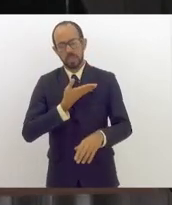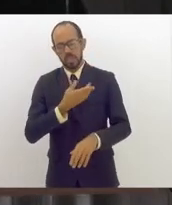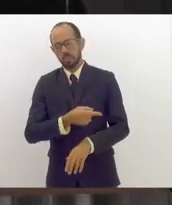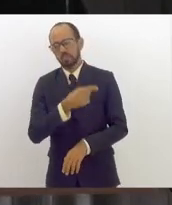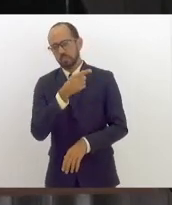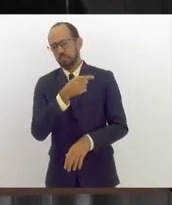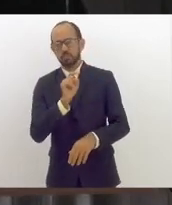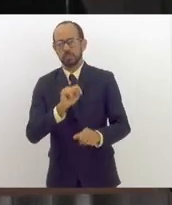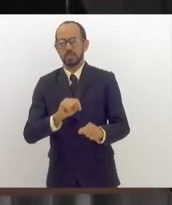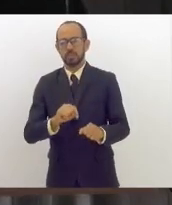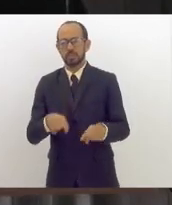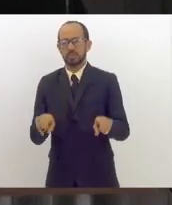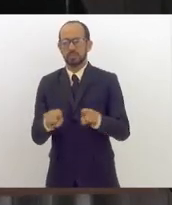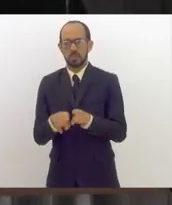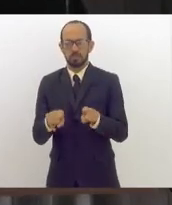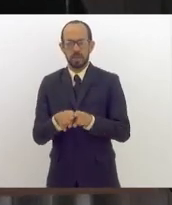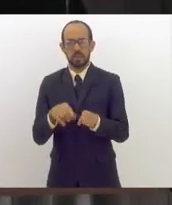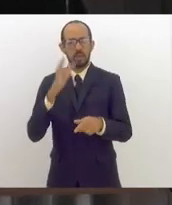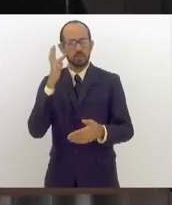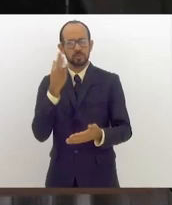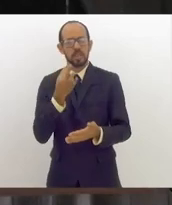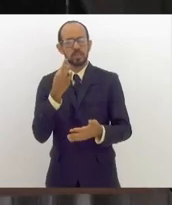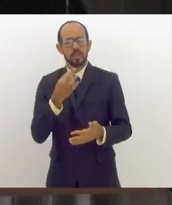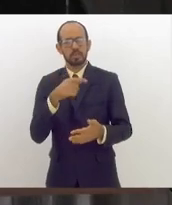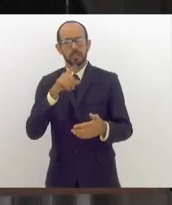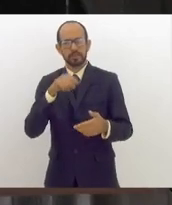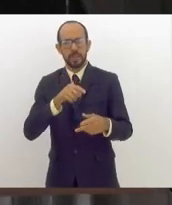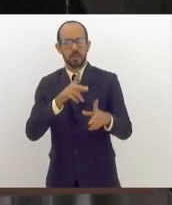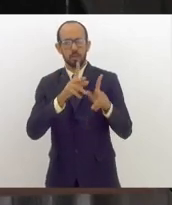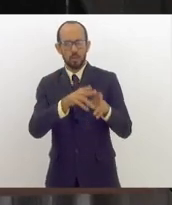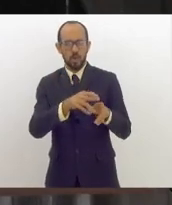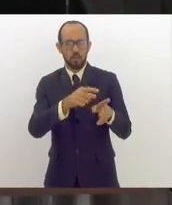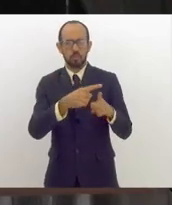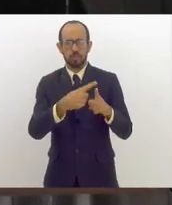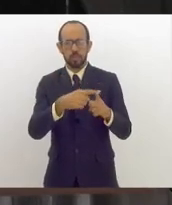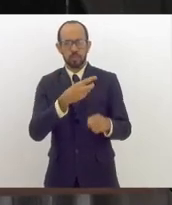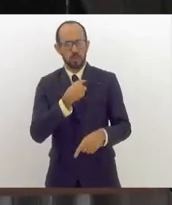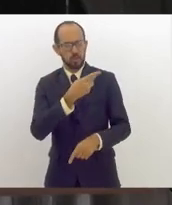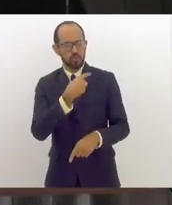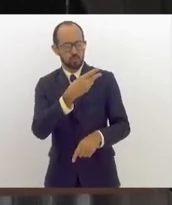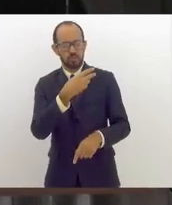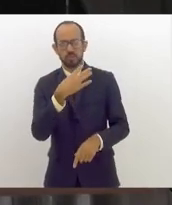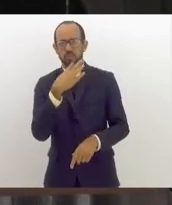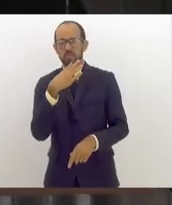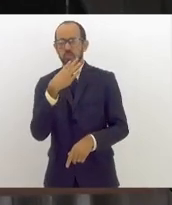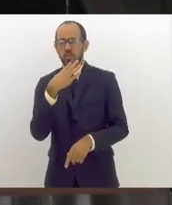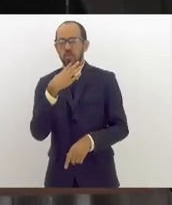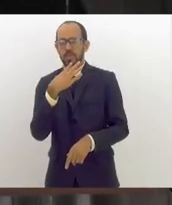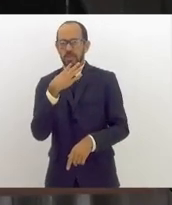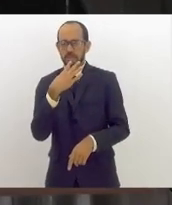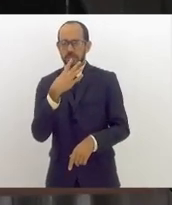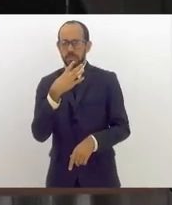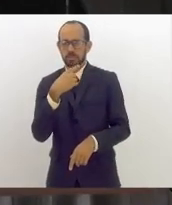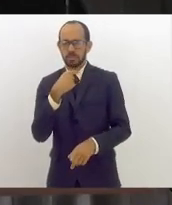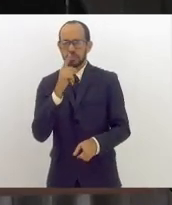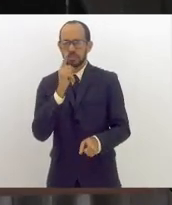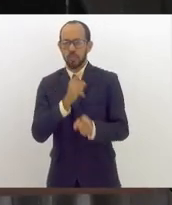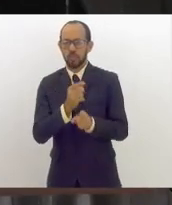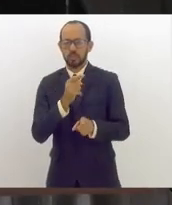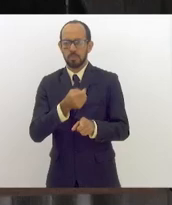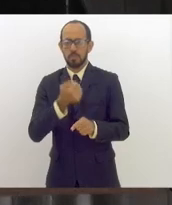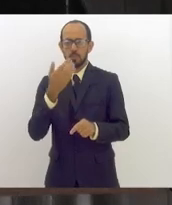tenho certeza que é recíproco porque nós dois nos conhecemos encontrei ali